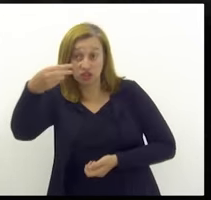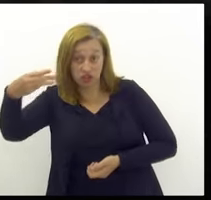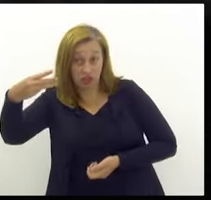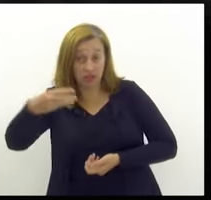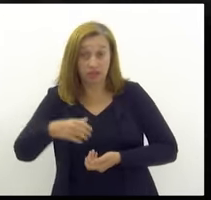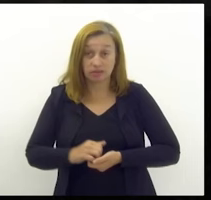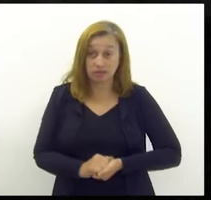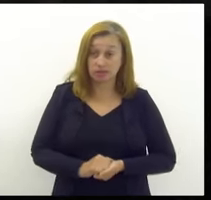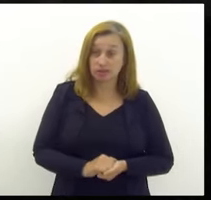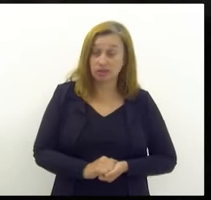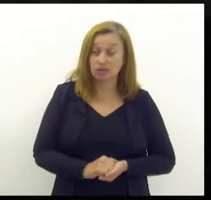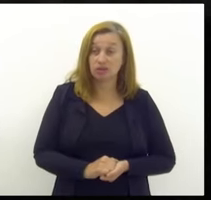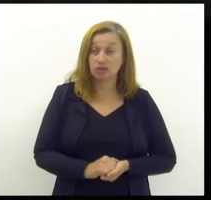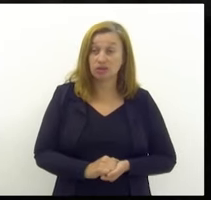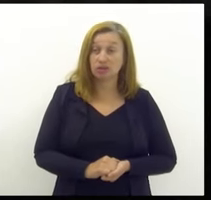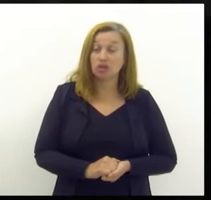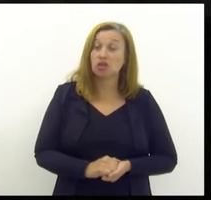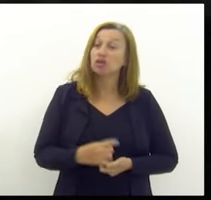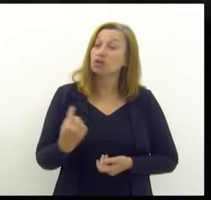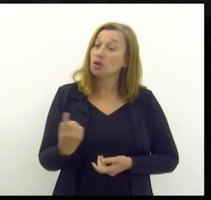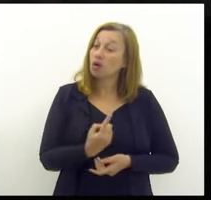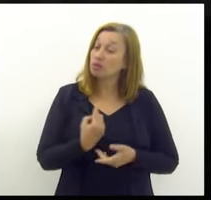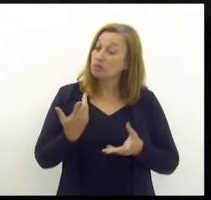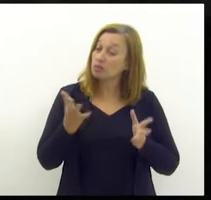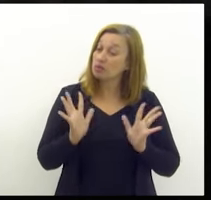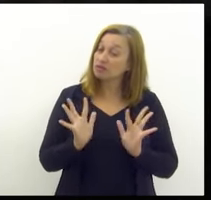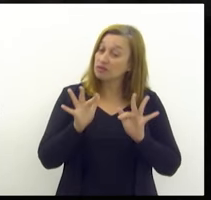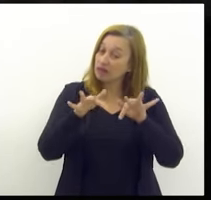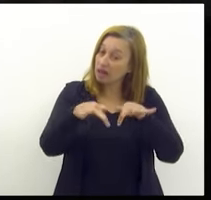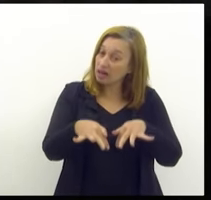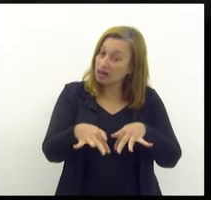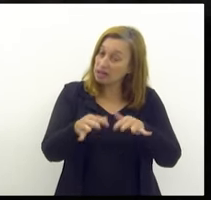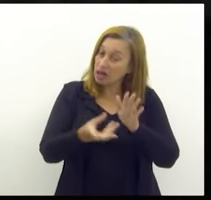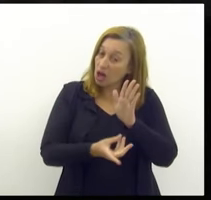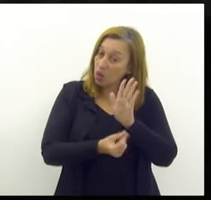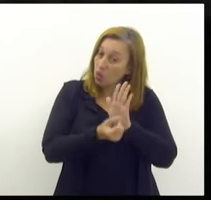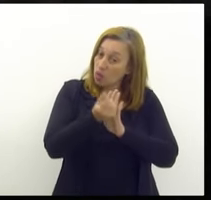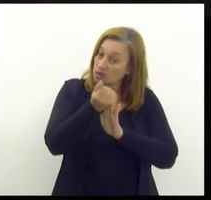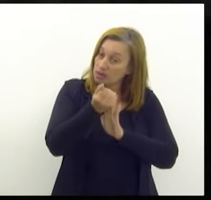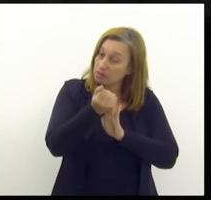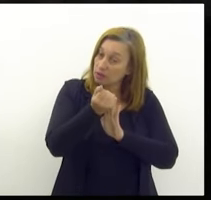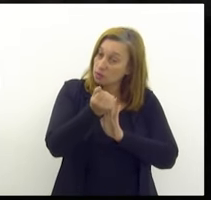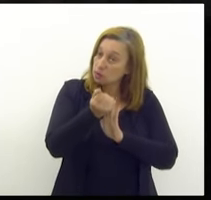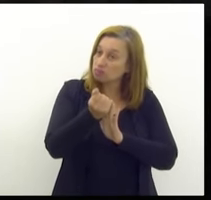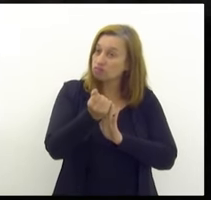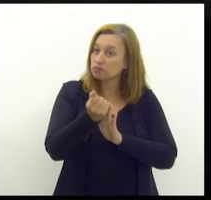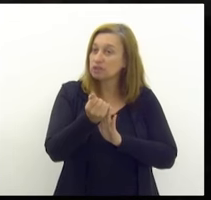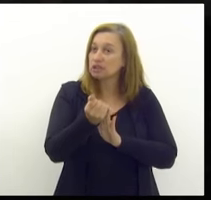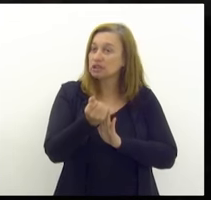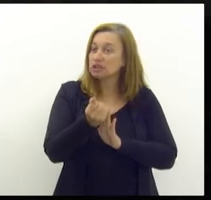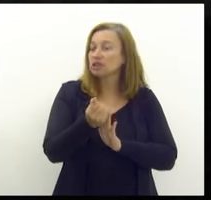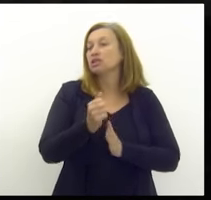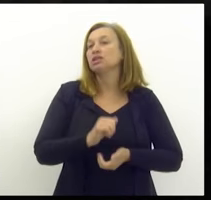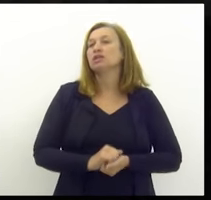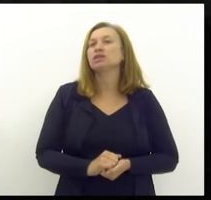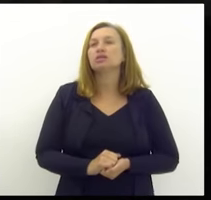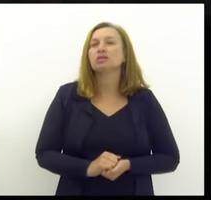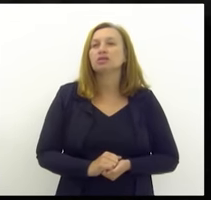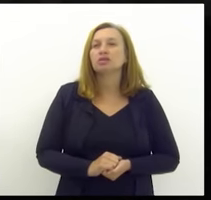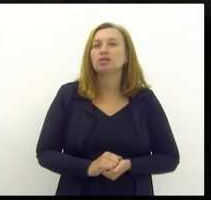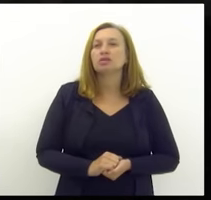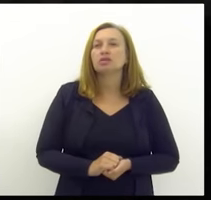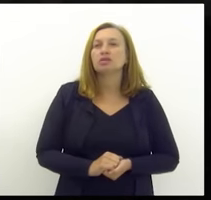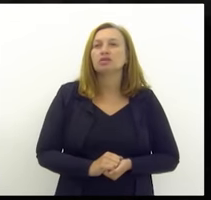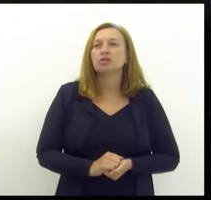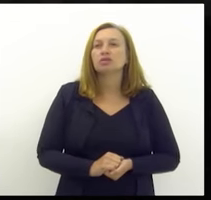2023 nós vamos fechar o orçamento com um déficit